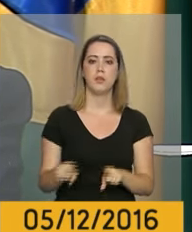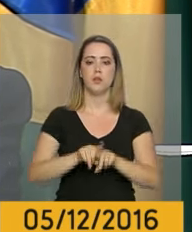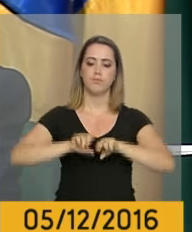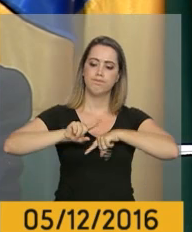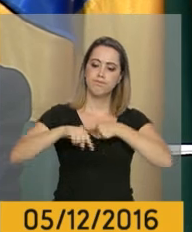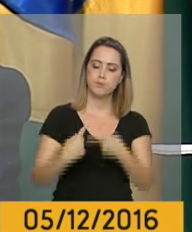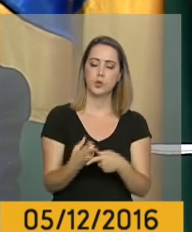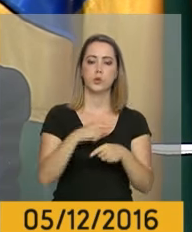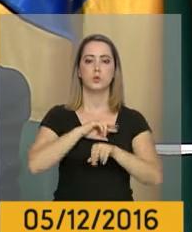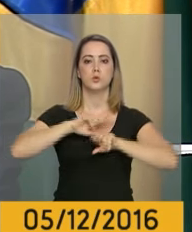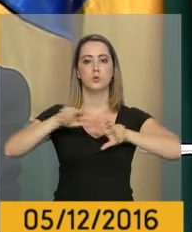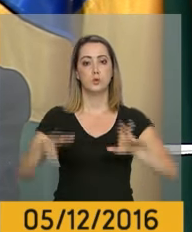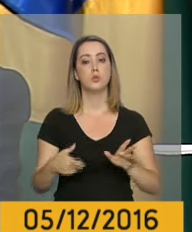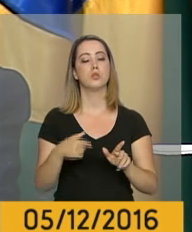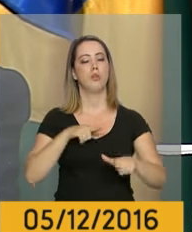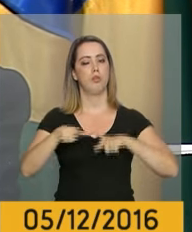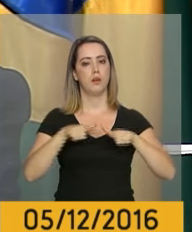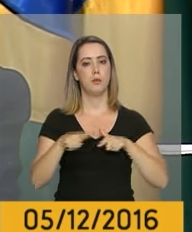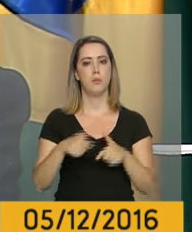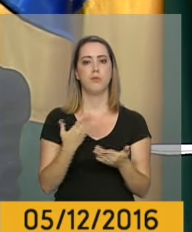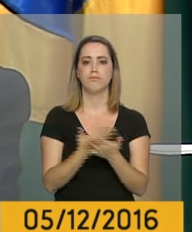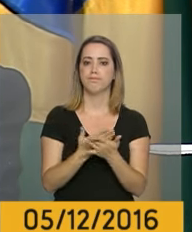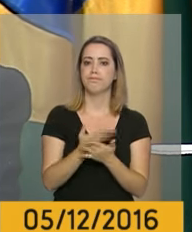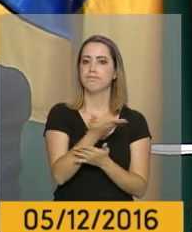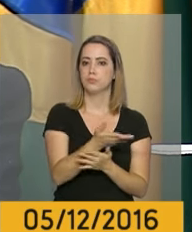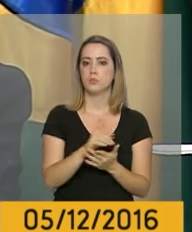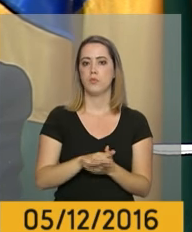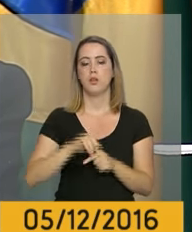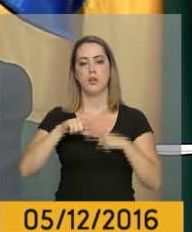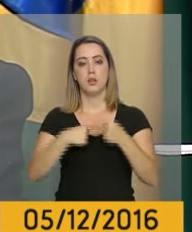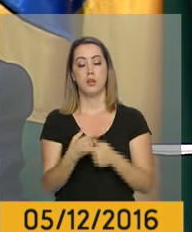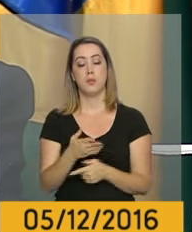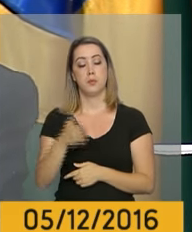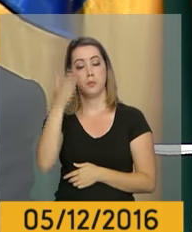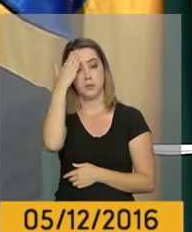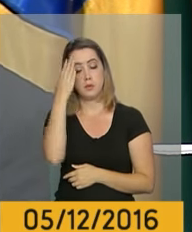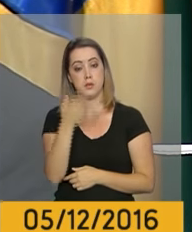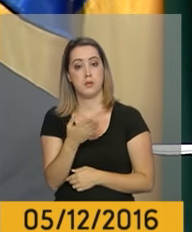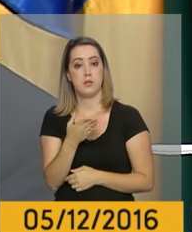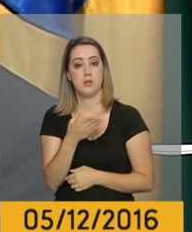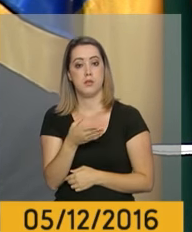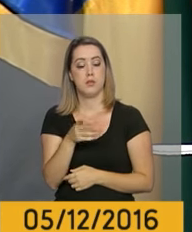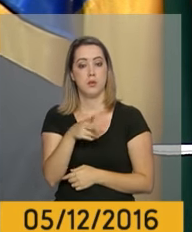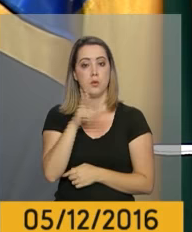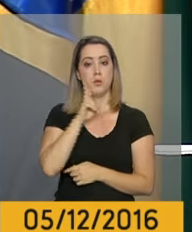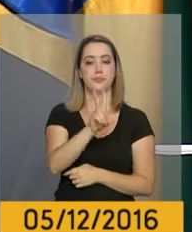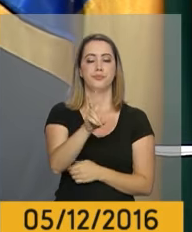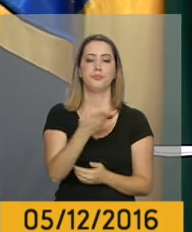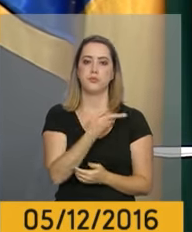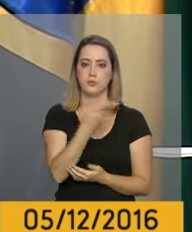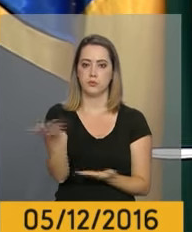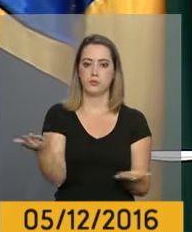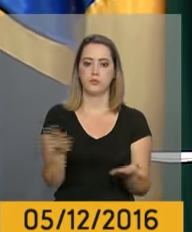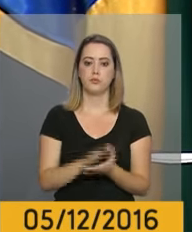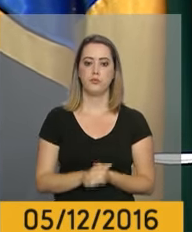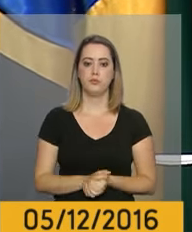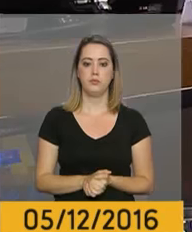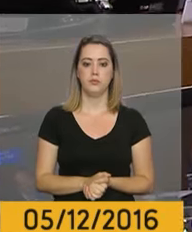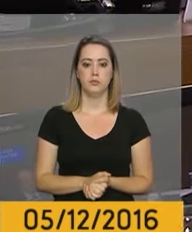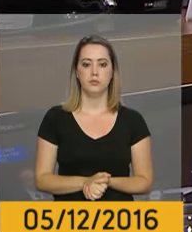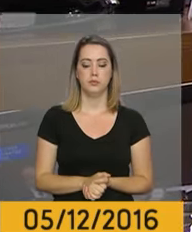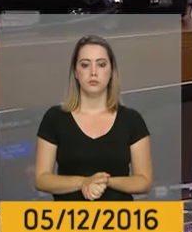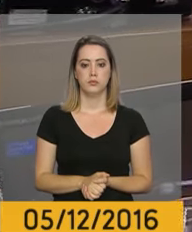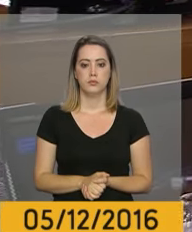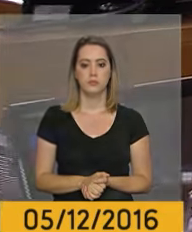trabalharam muito nessa matéria e ao depois eu gostaria de ouvi-los também. B temos tempo para isso. Igo.